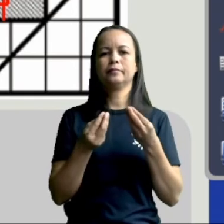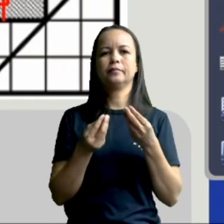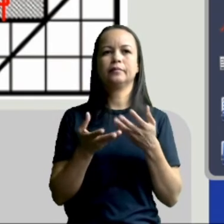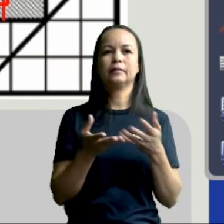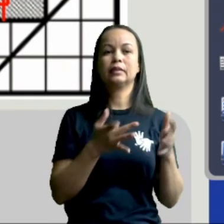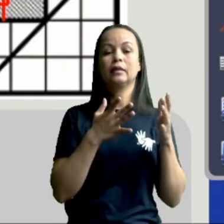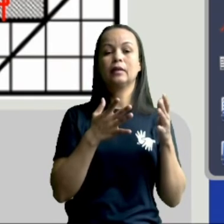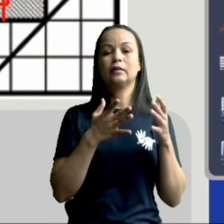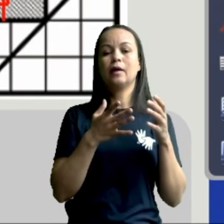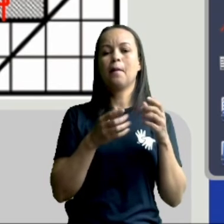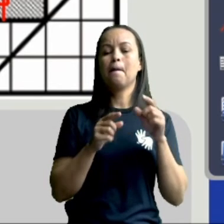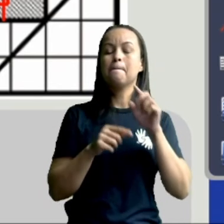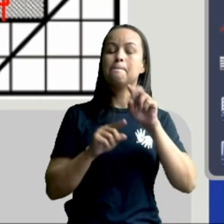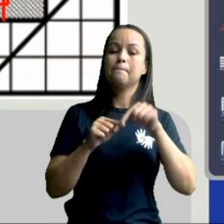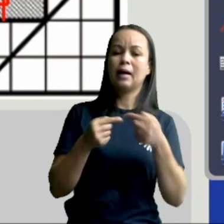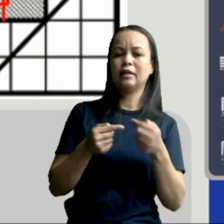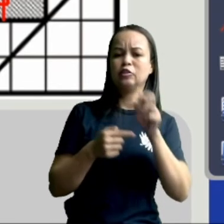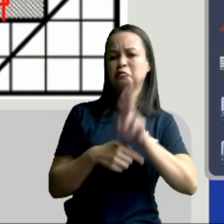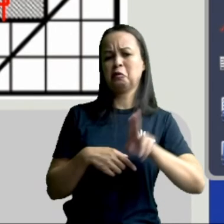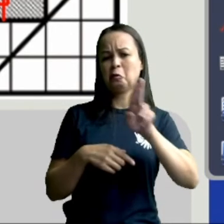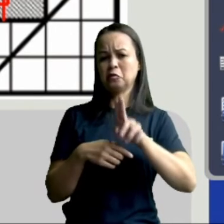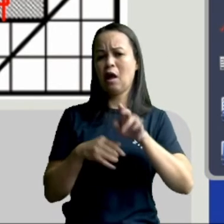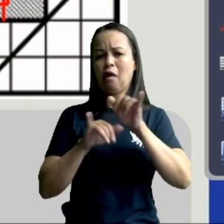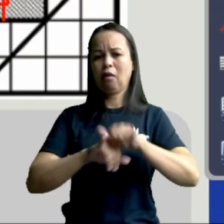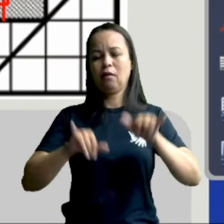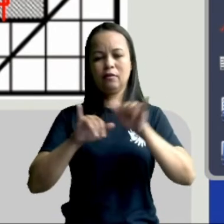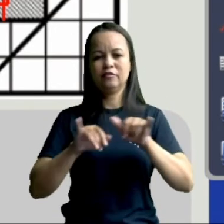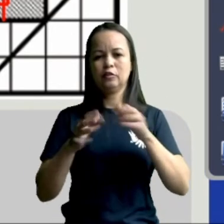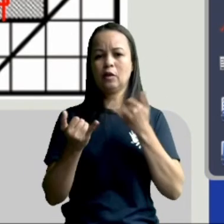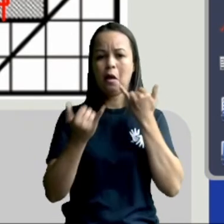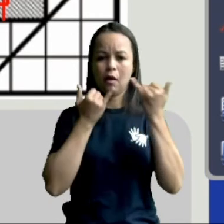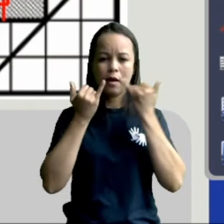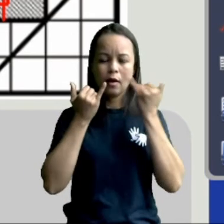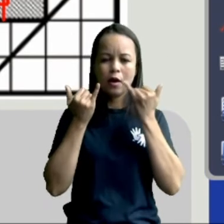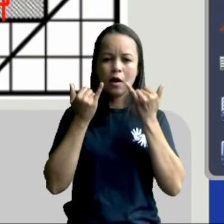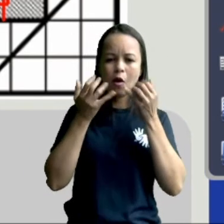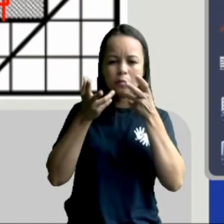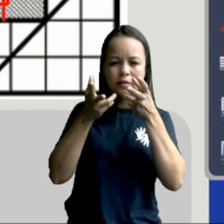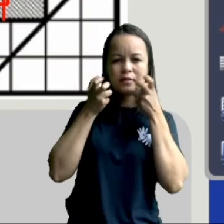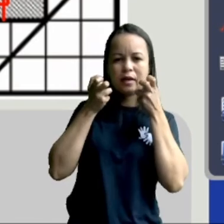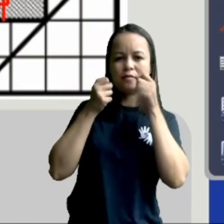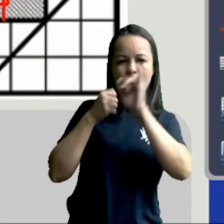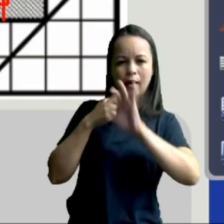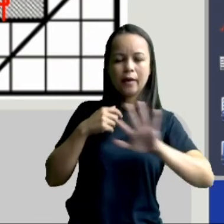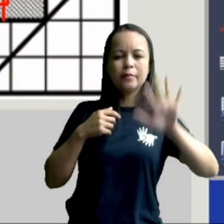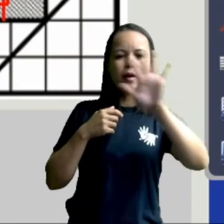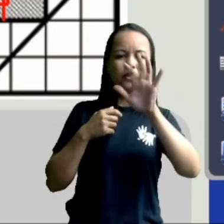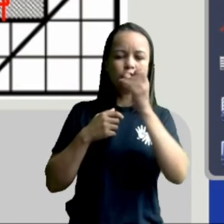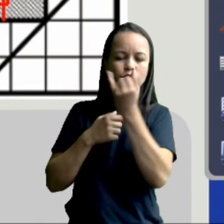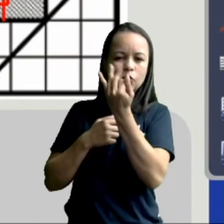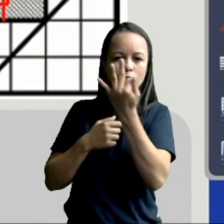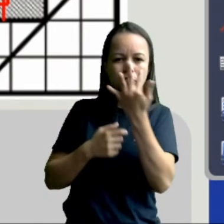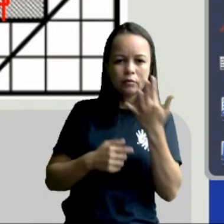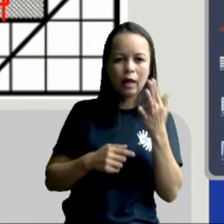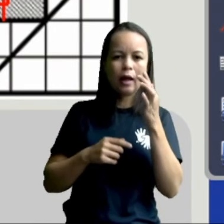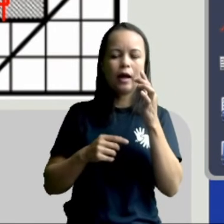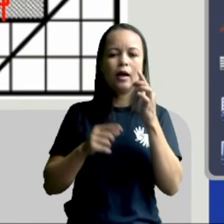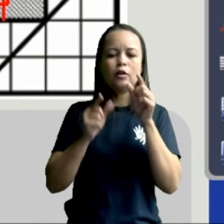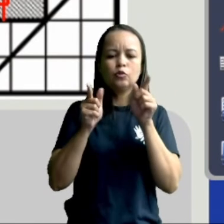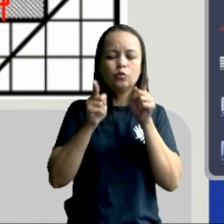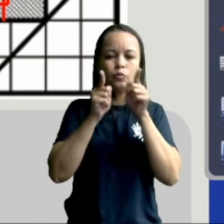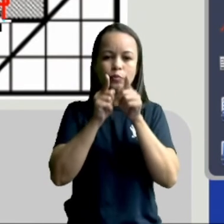quadrado maior, mas a gente nem vai usar essa informação. Basta olhar para a figura, contar os quadradinhos